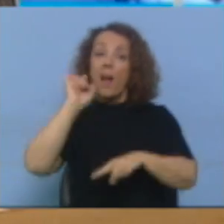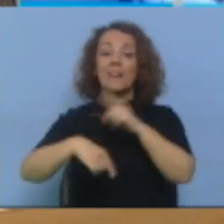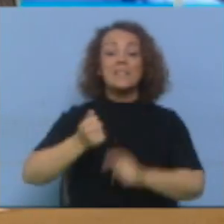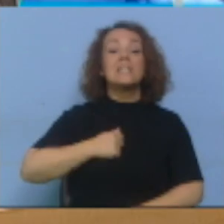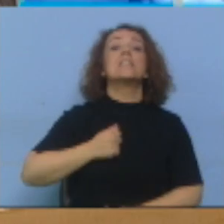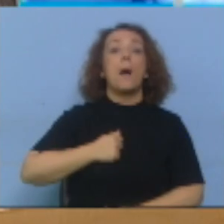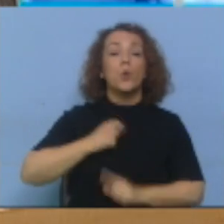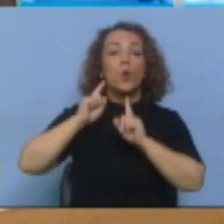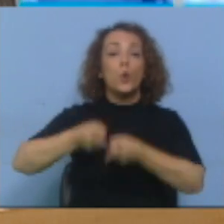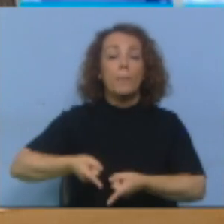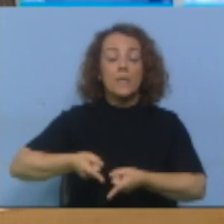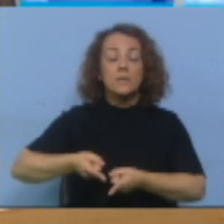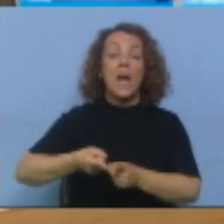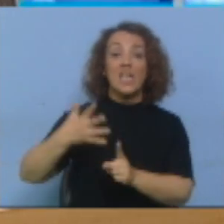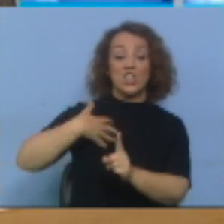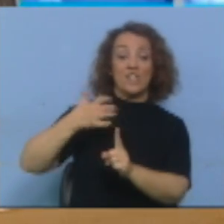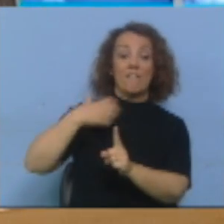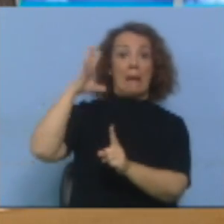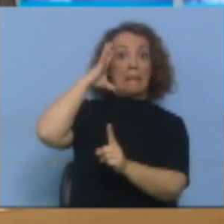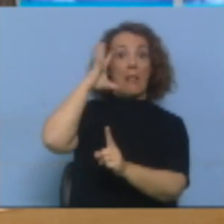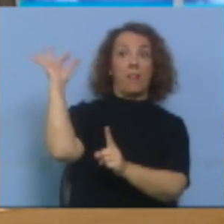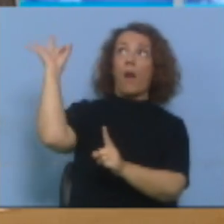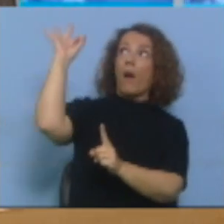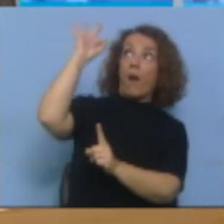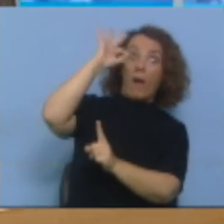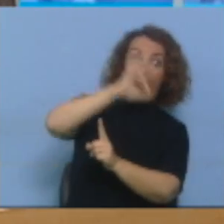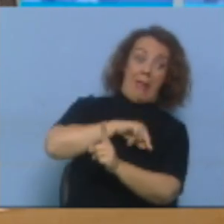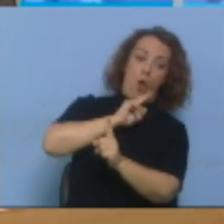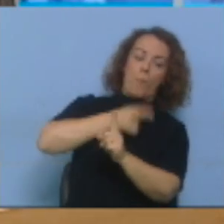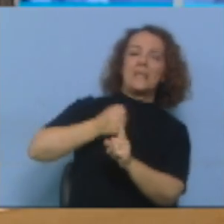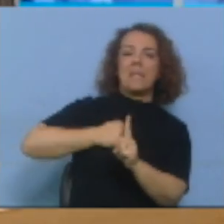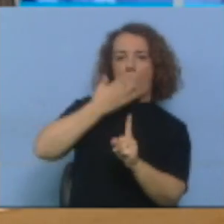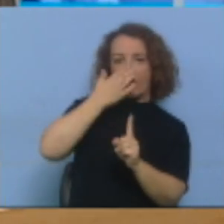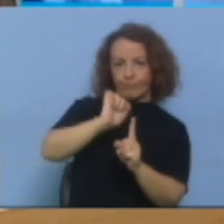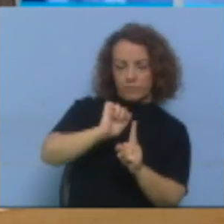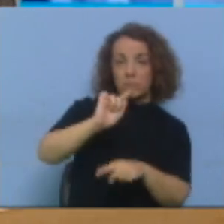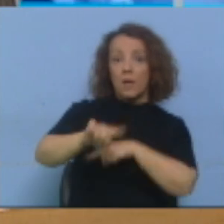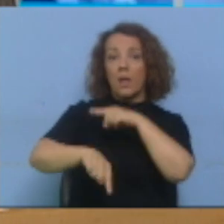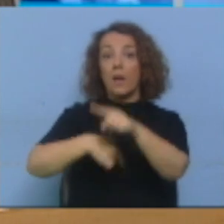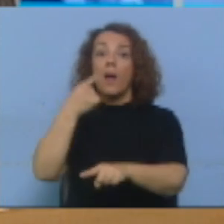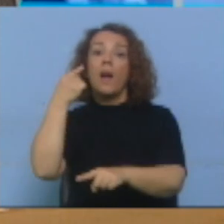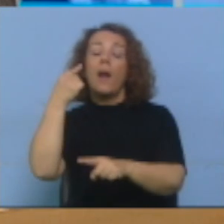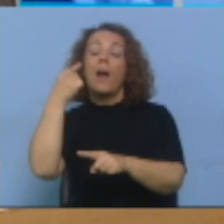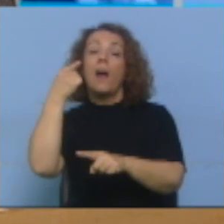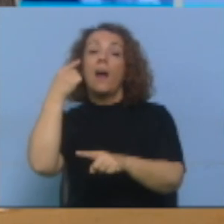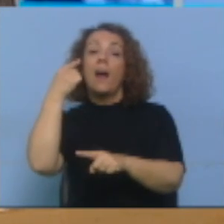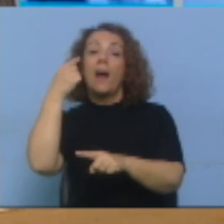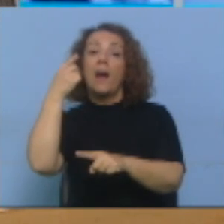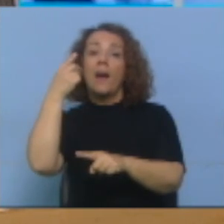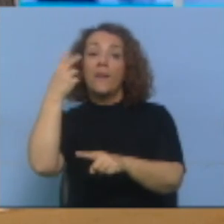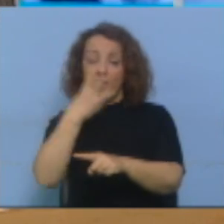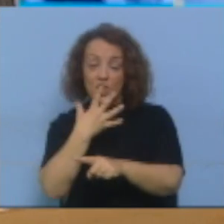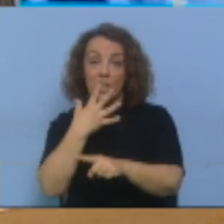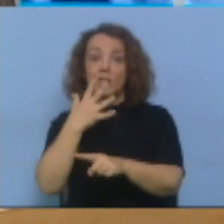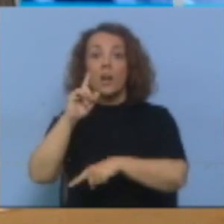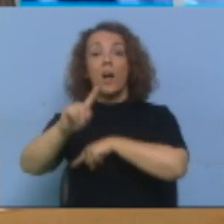ao cair da tarde de sexta-feira e termina ao cair da tarde de sábado. O terceiro dia começa ao cair da